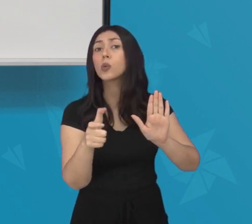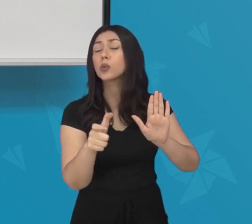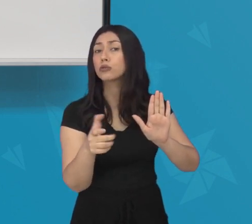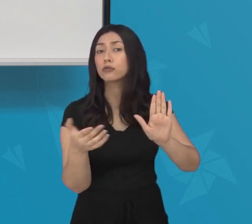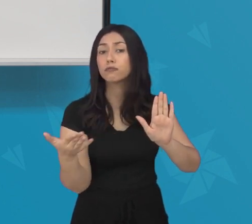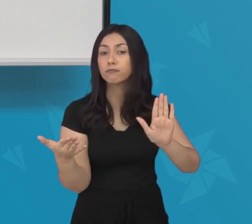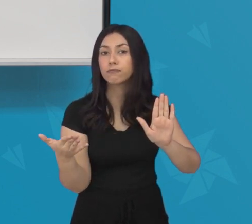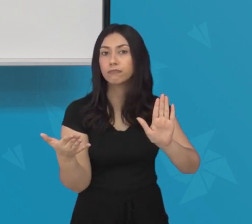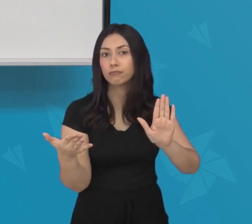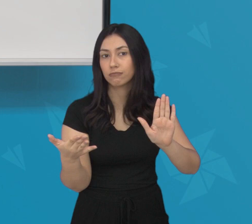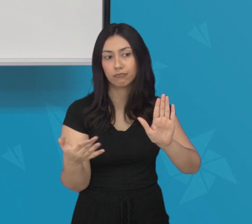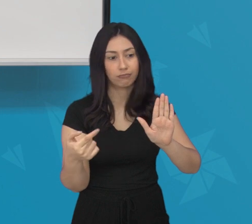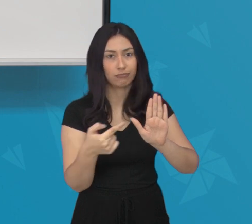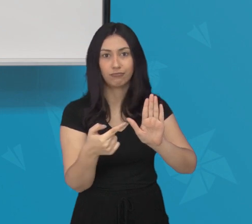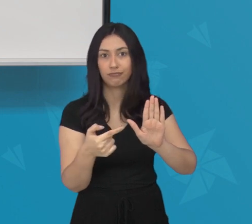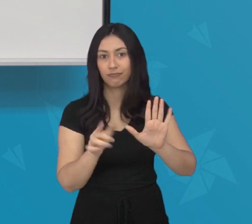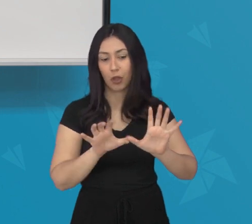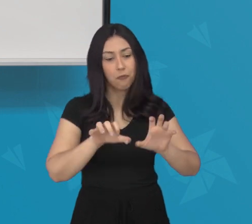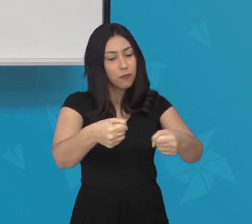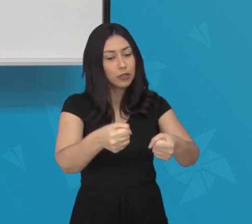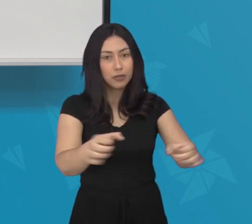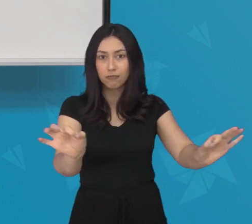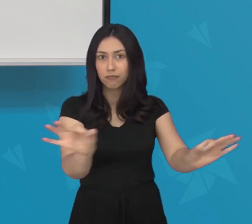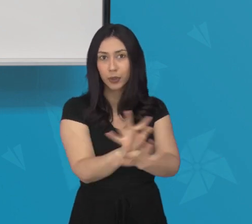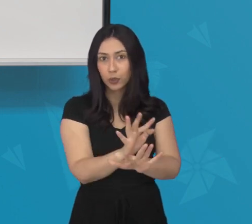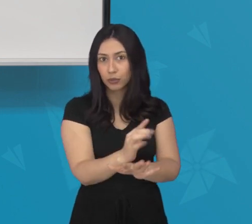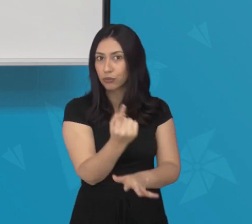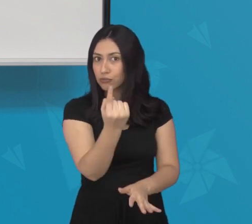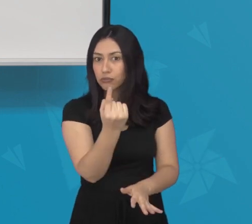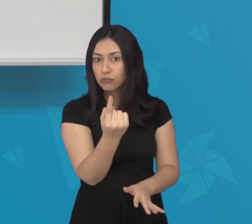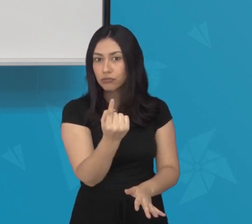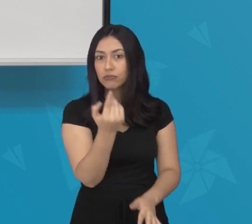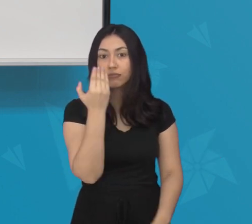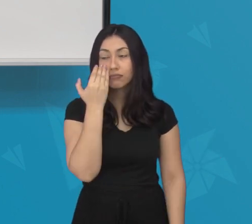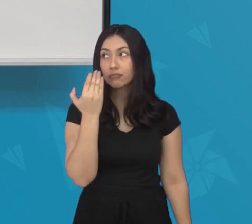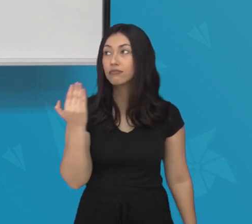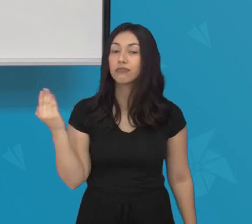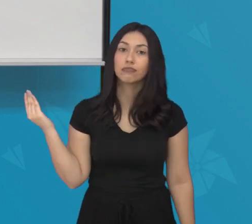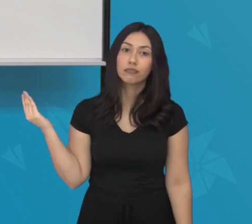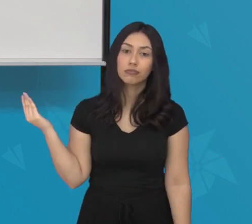minha resultante é a própria força, tá bom? Tá aqui.